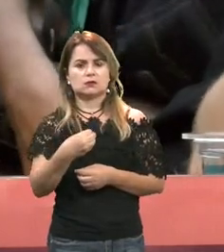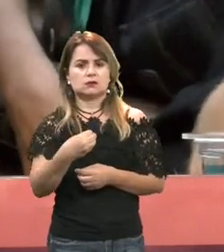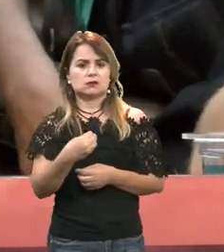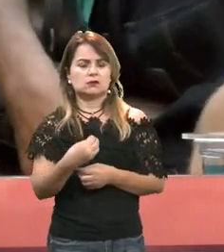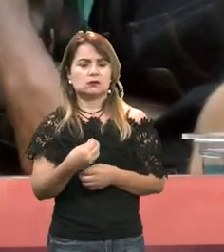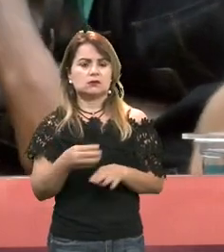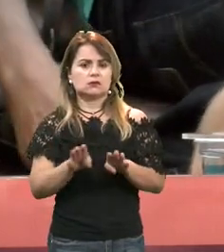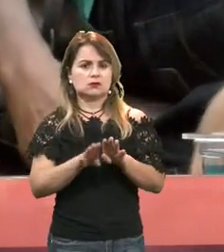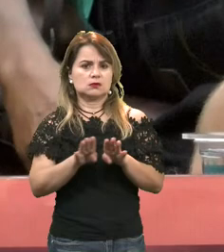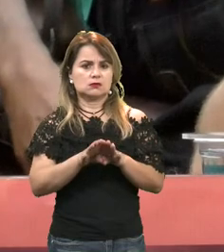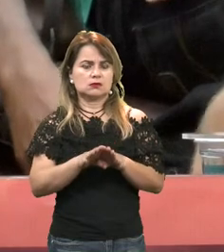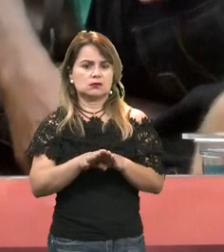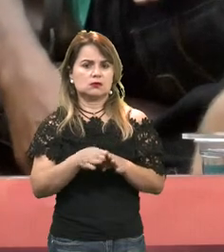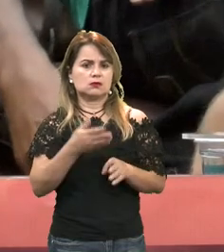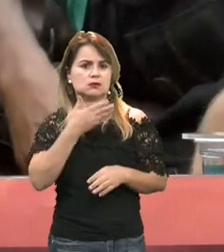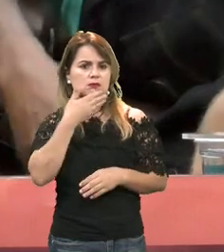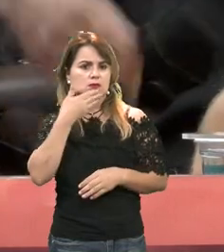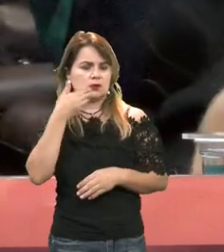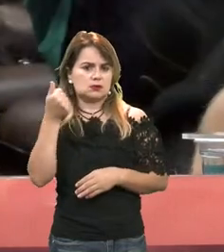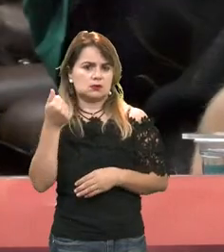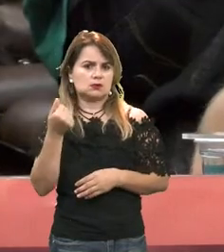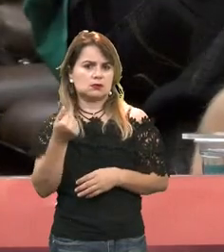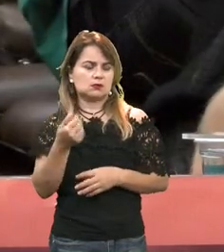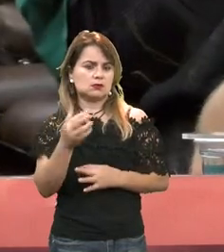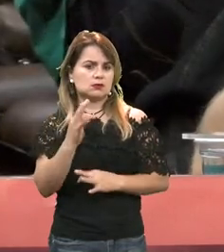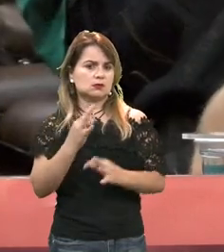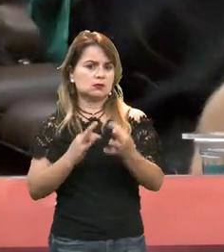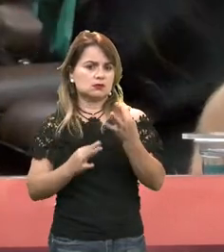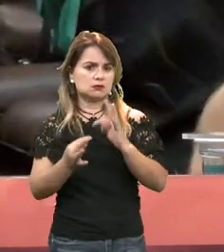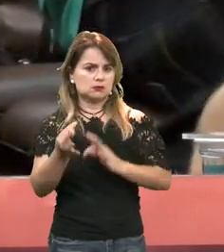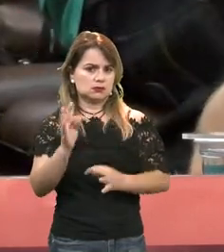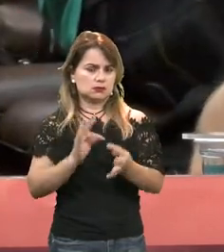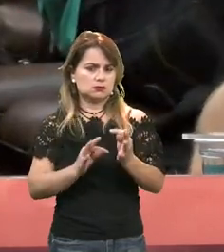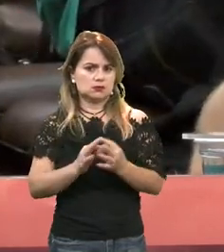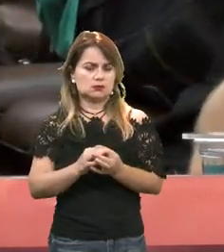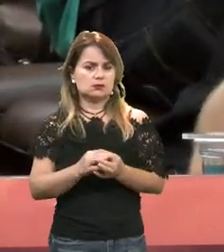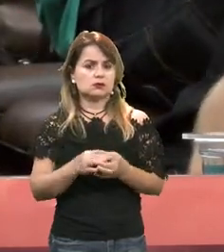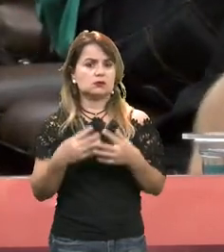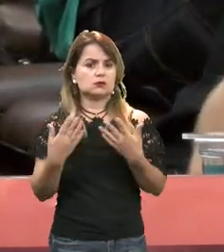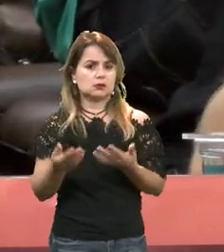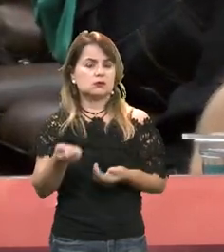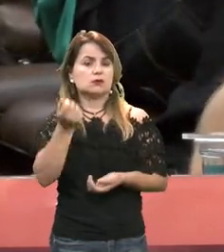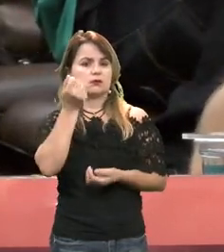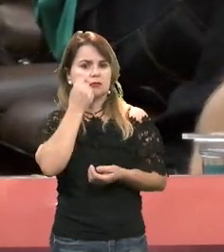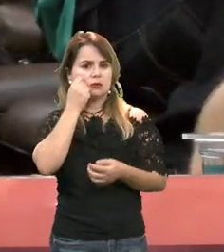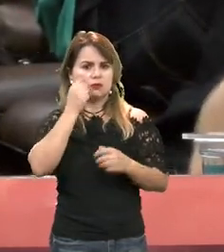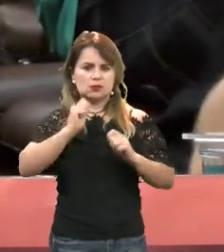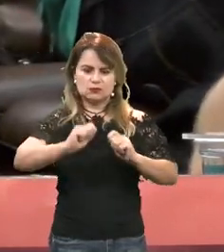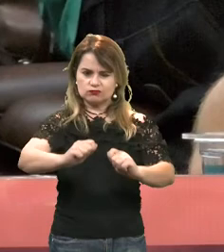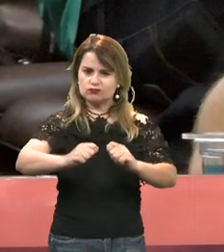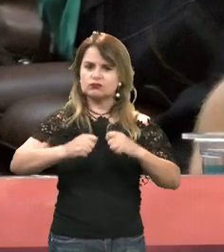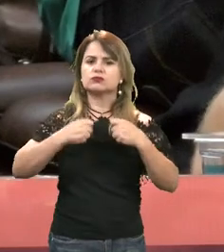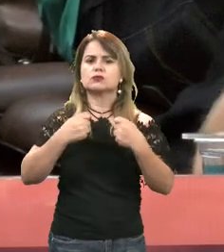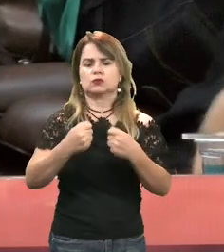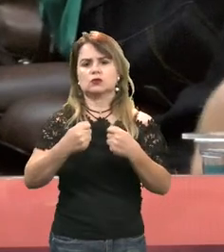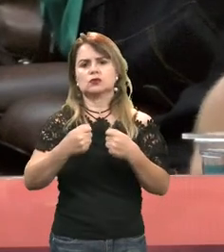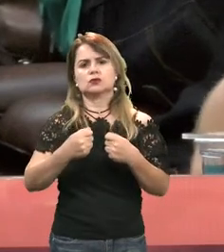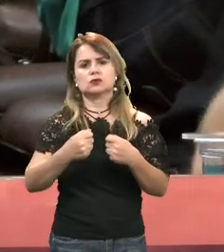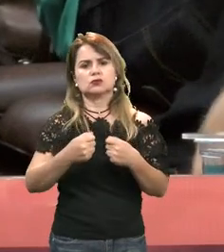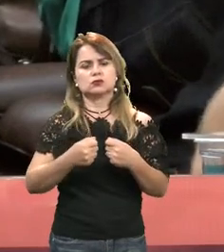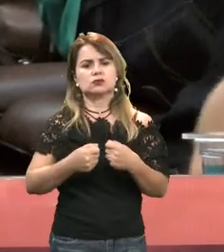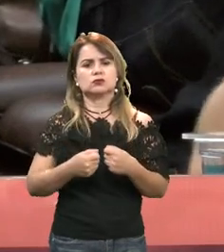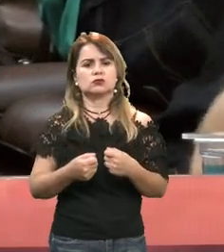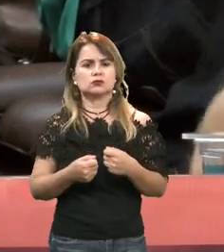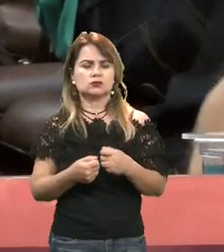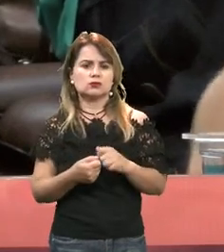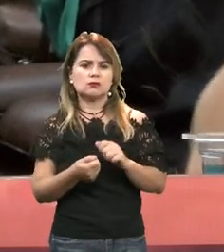uma melhora no desenvolvimento, vocês não pararam por aí, vocês continuaram com o propósito de